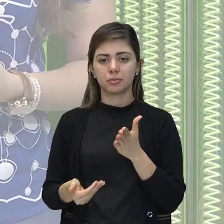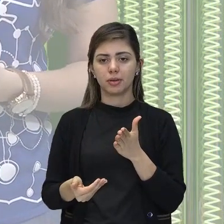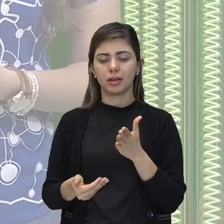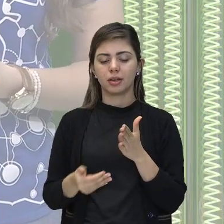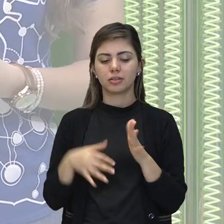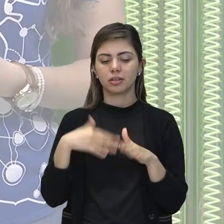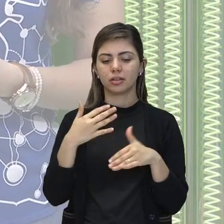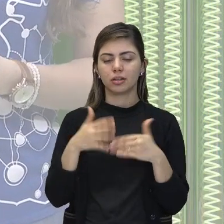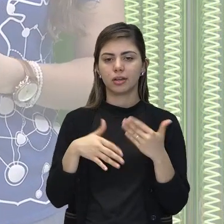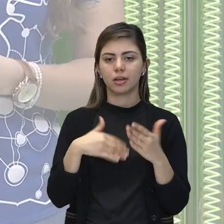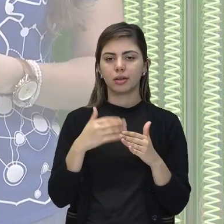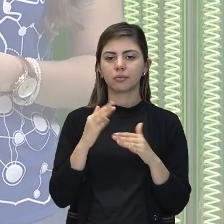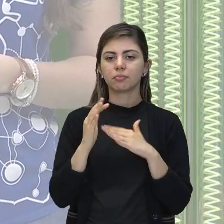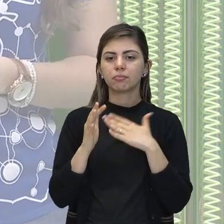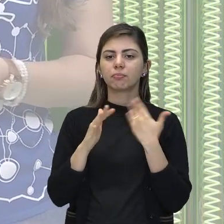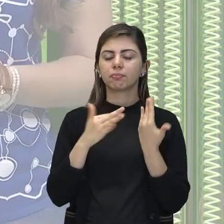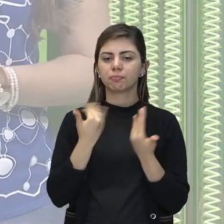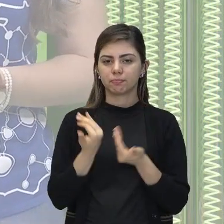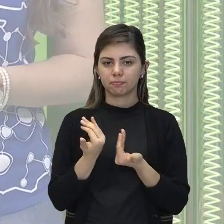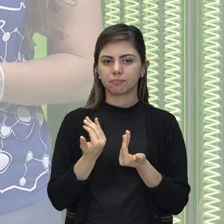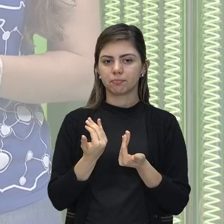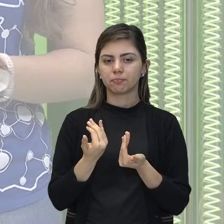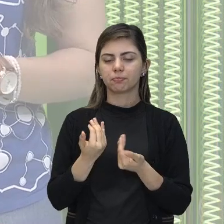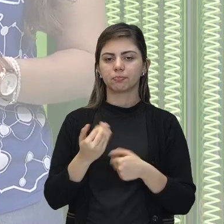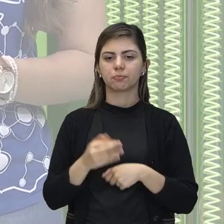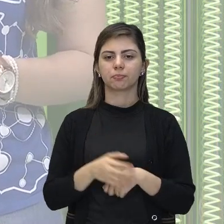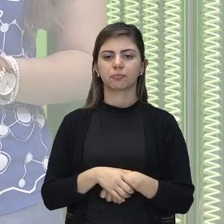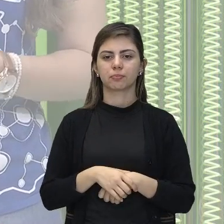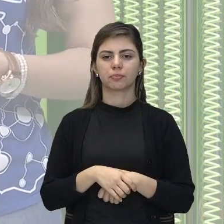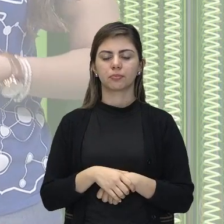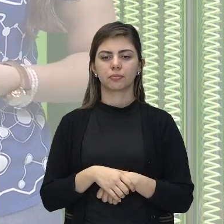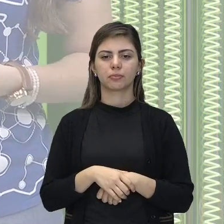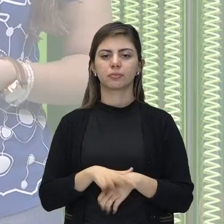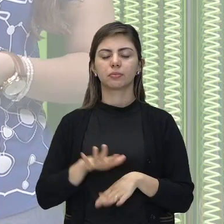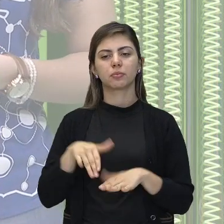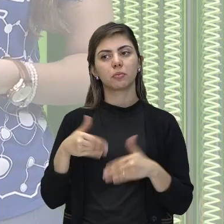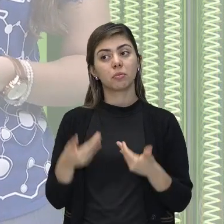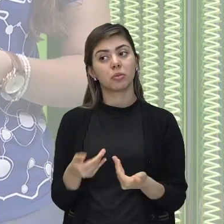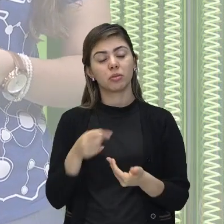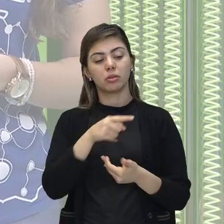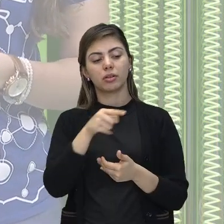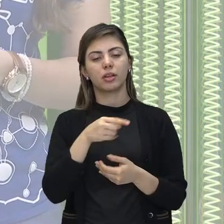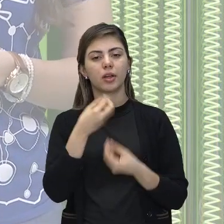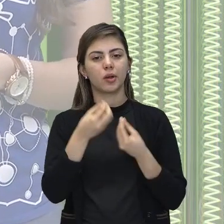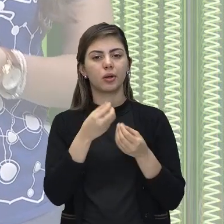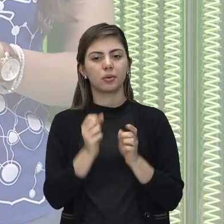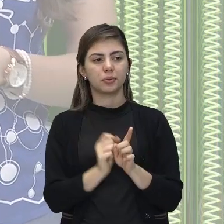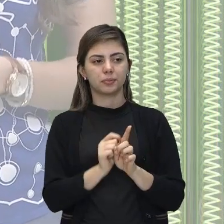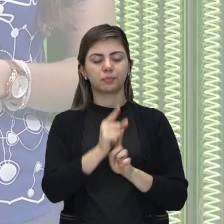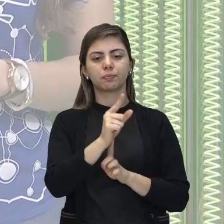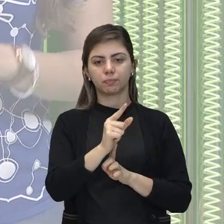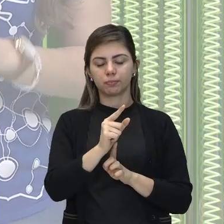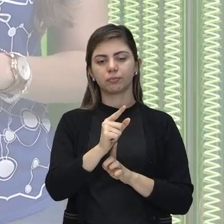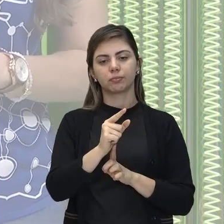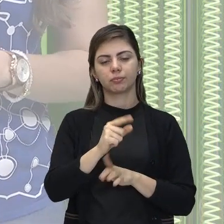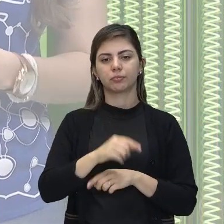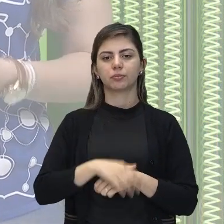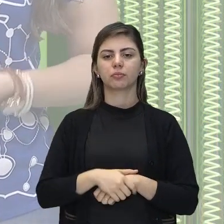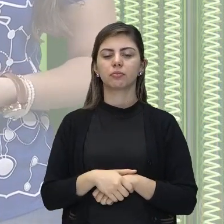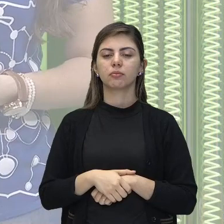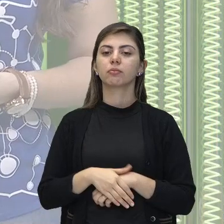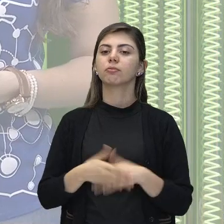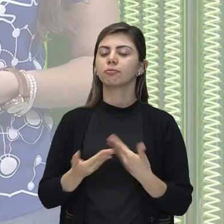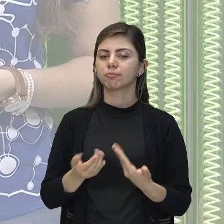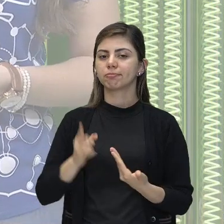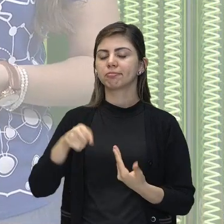acabam morrendo. Os zangões, eles acabam morrendo, quando não, eles são expulsos, né? Essa